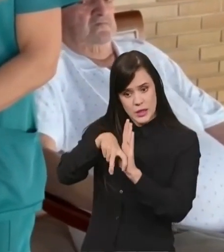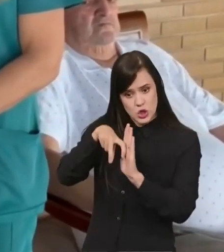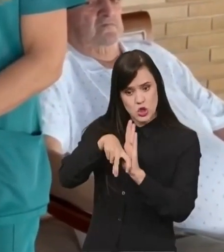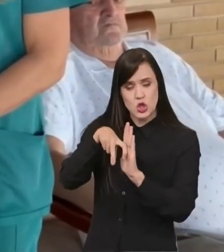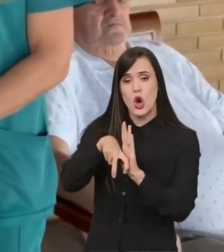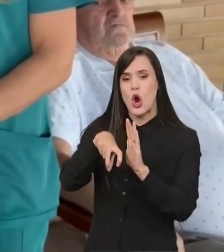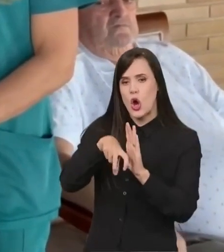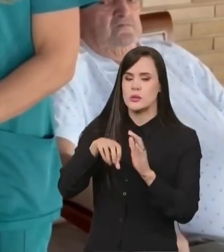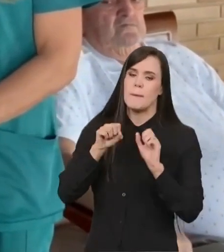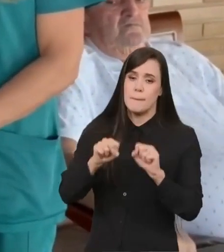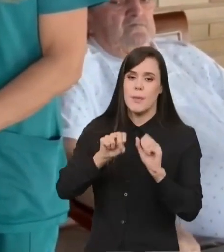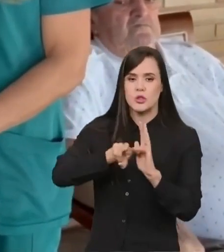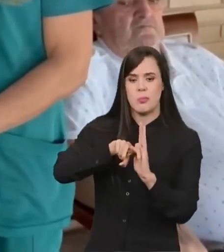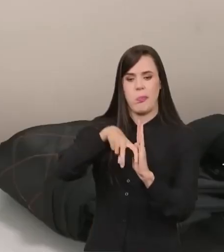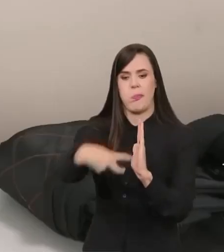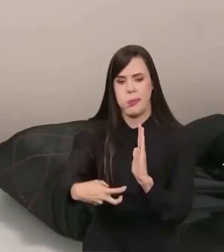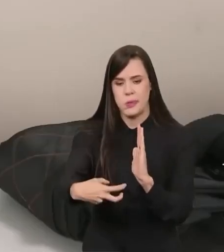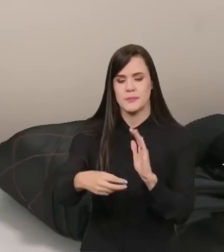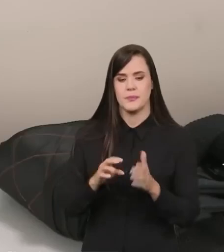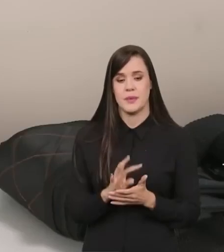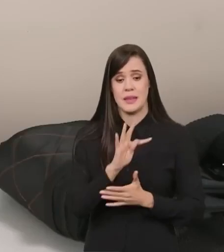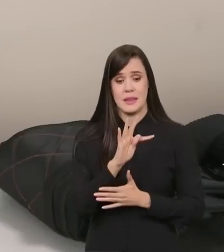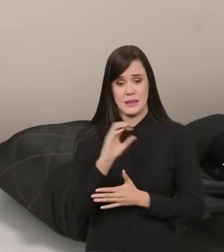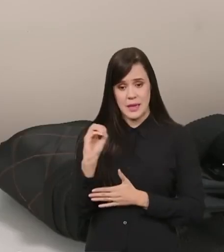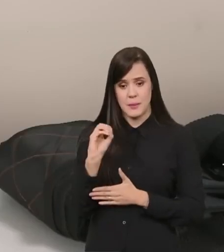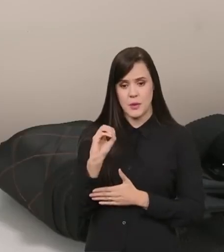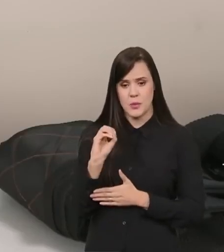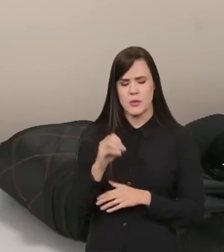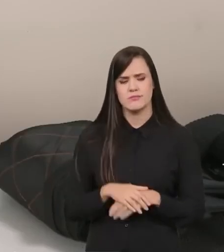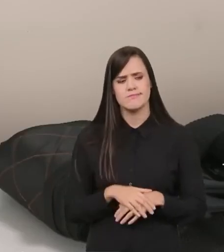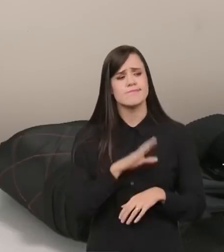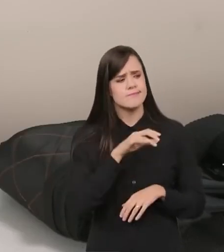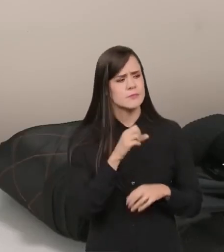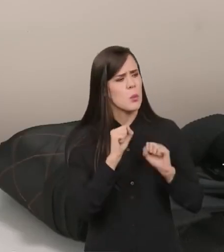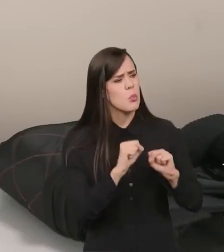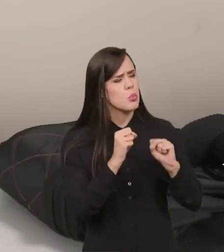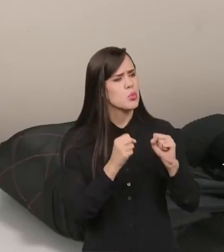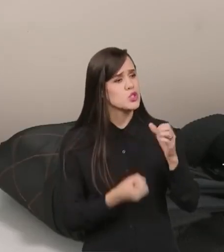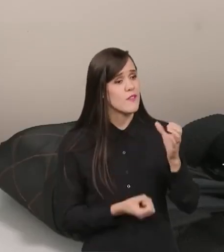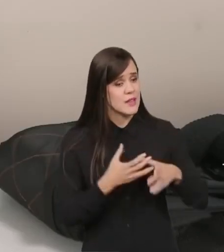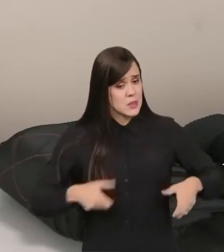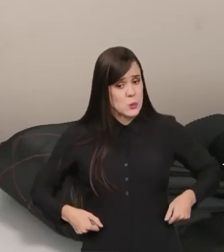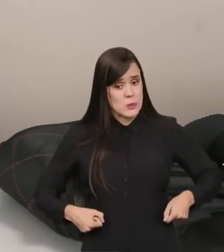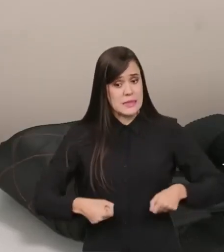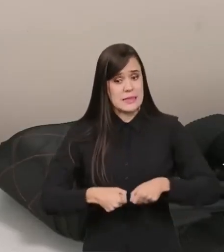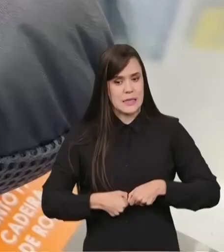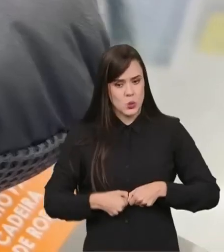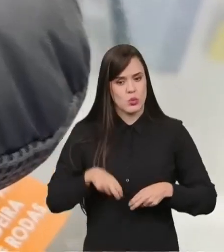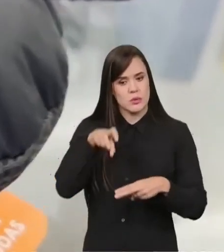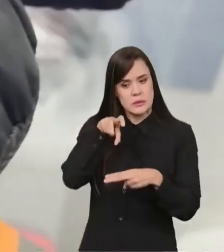ele tem risco de queda. A terapeuta ocupacional falou assim, Sílvia, você podia desenvolver um cinto. Ele fica sentado e fica